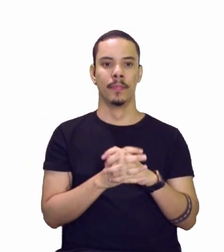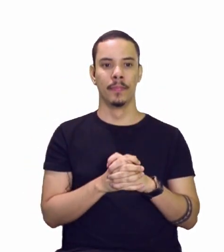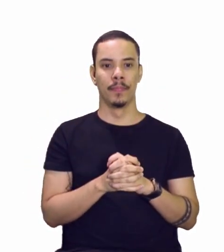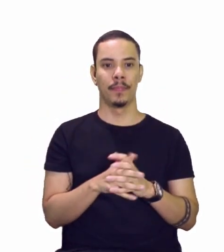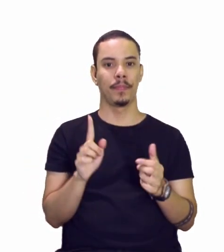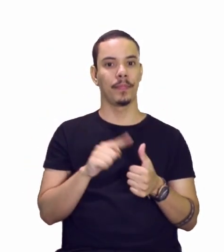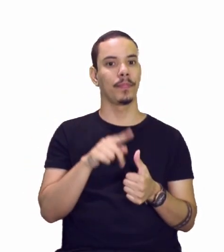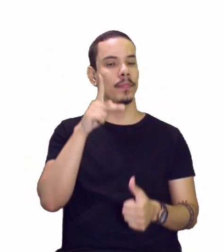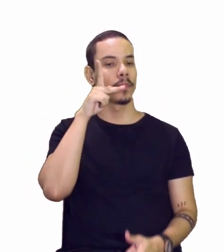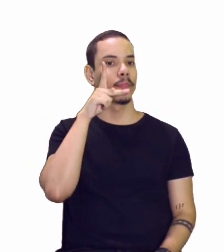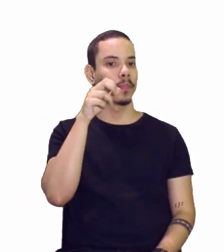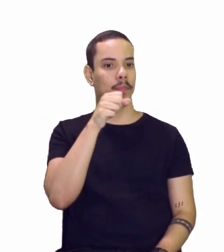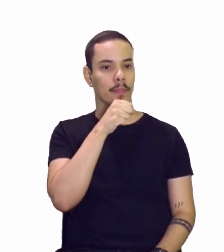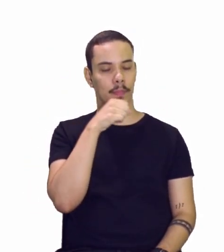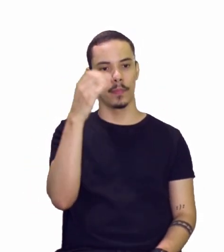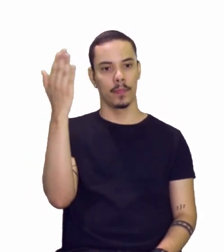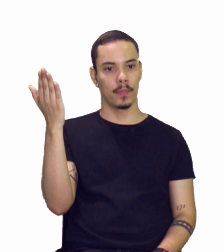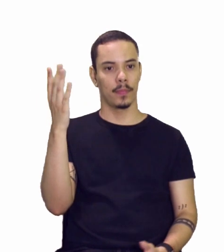Porto Velho,